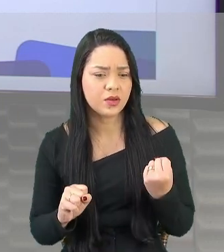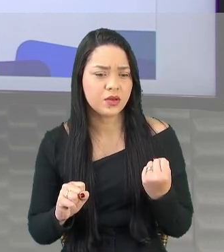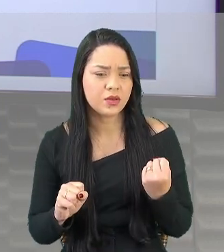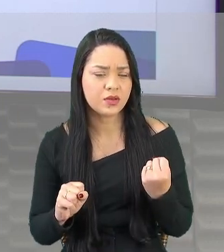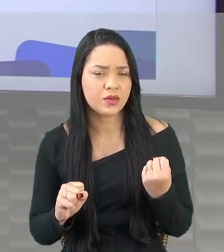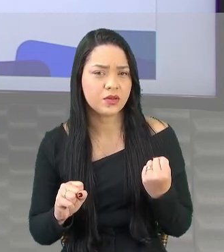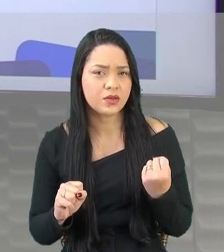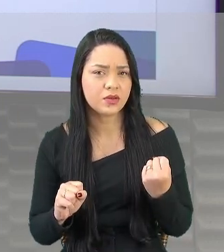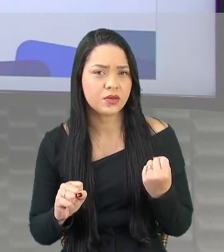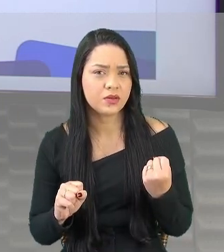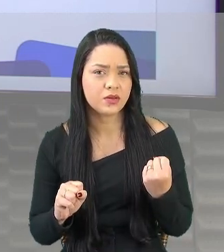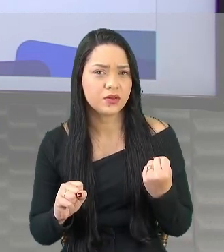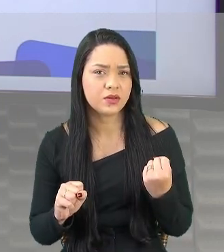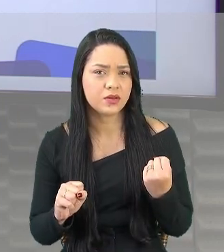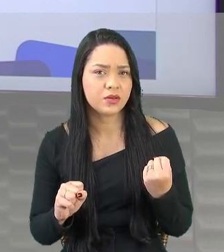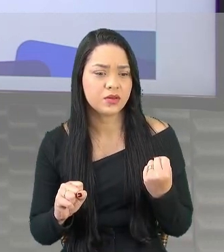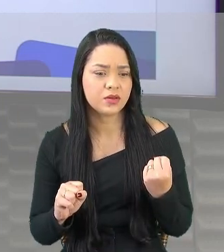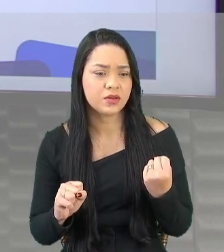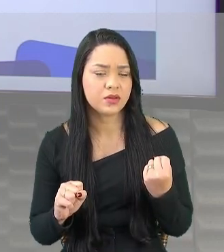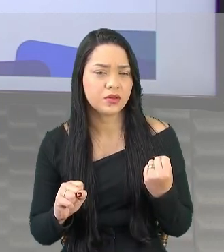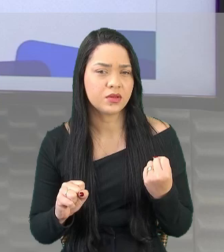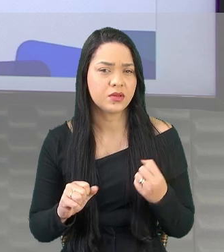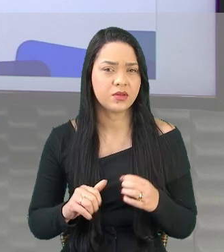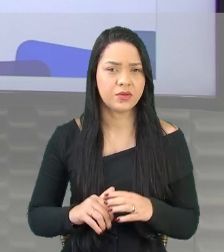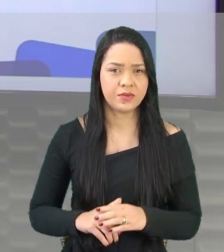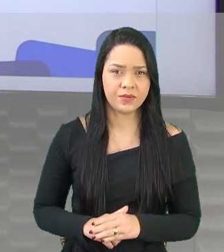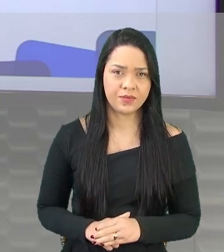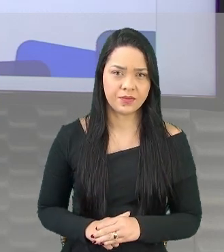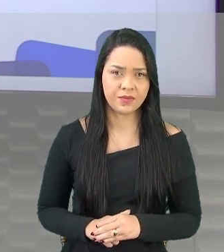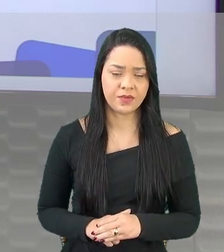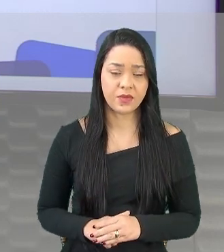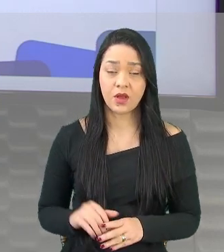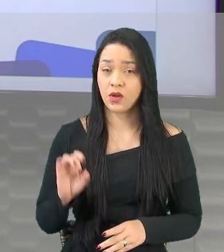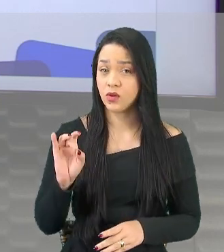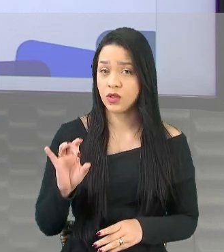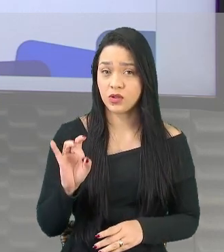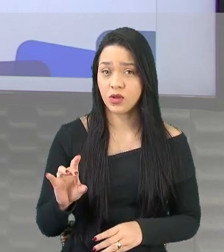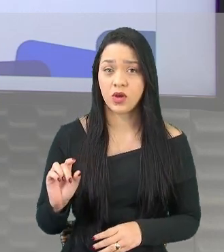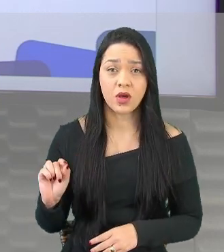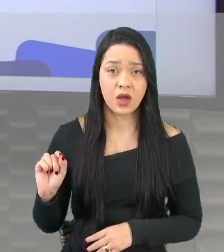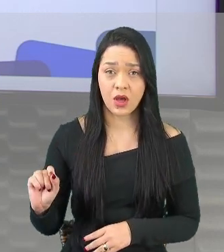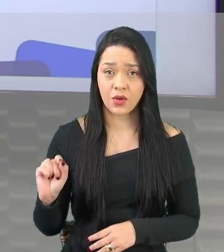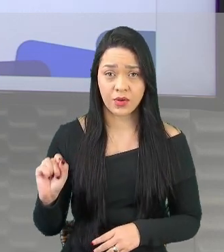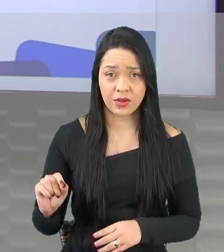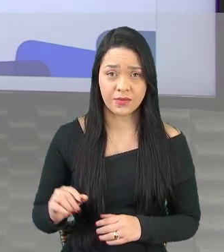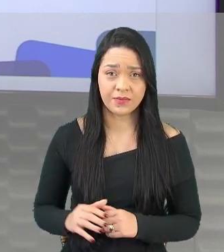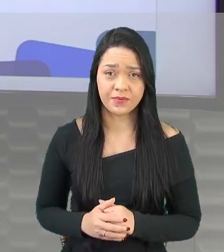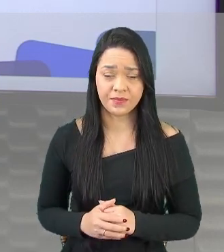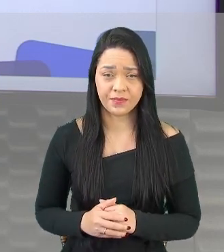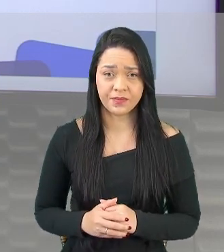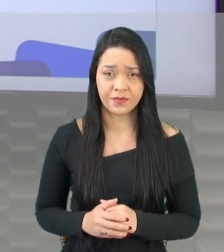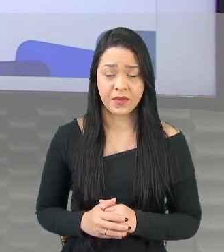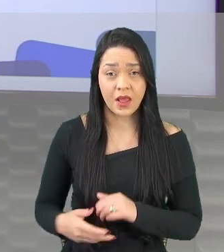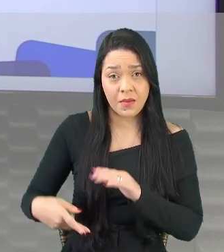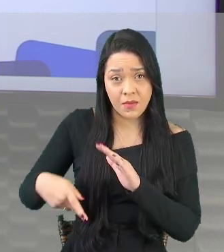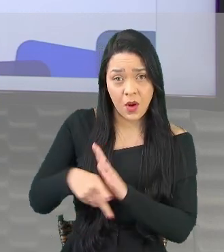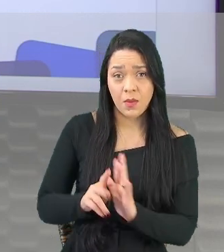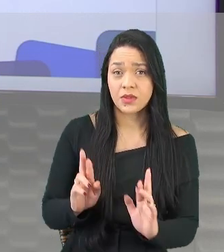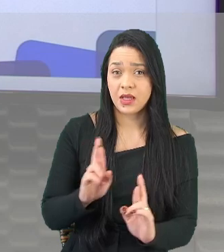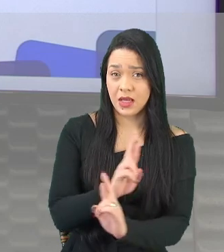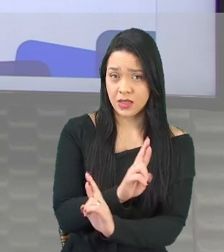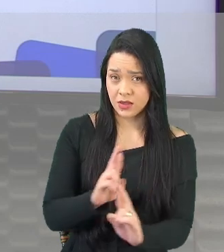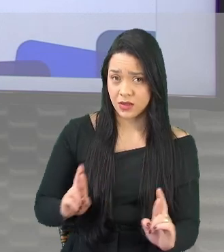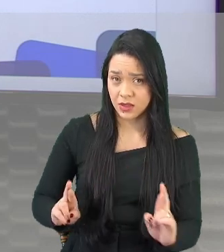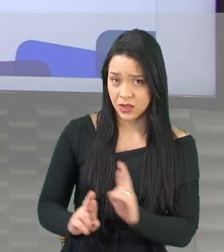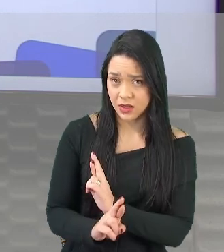fica presa somente às questões relacionadas à tecnologia, ou seja, a invenção